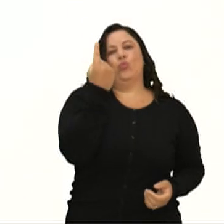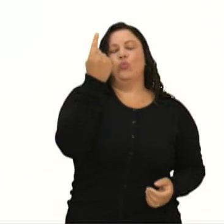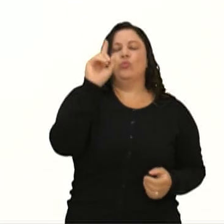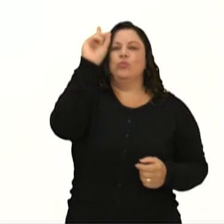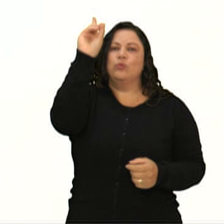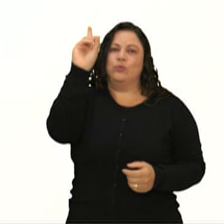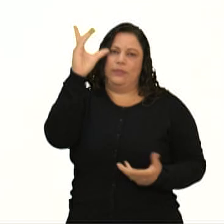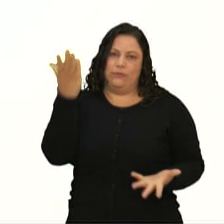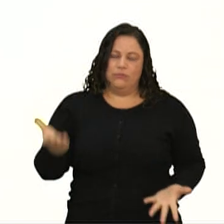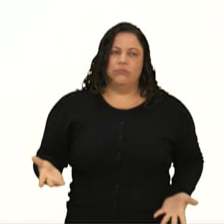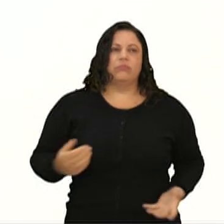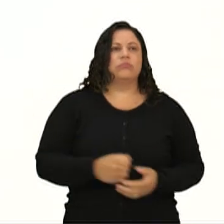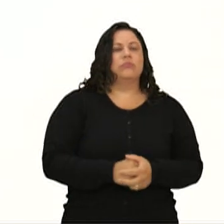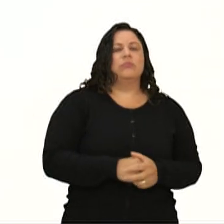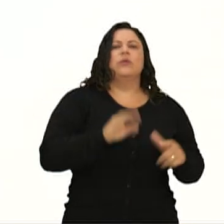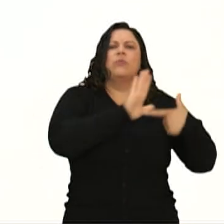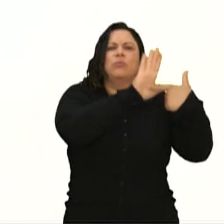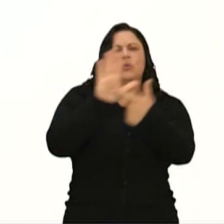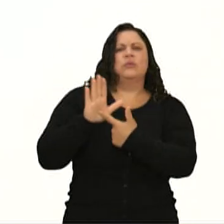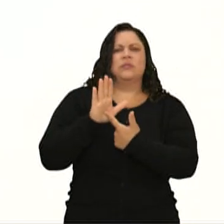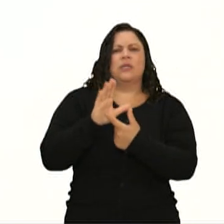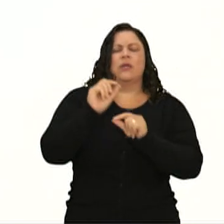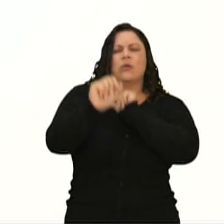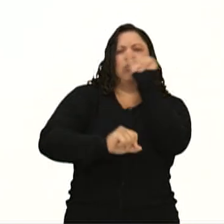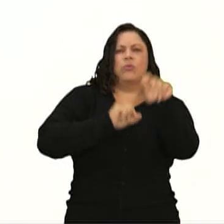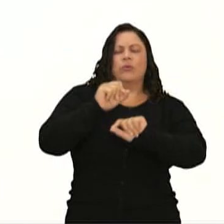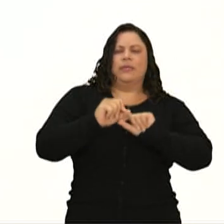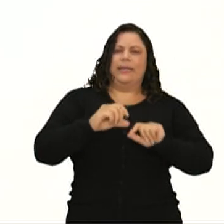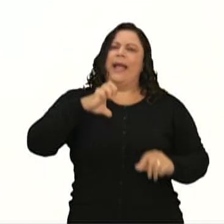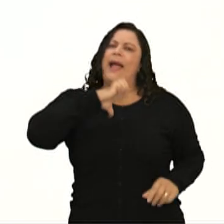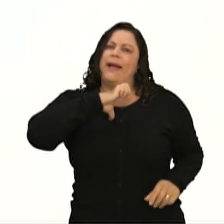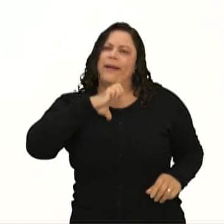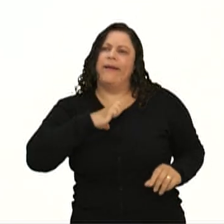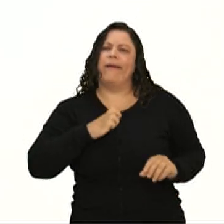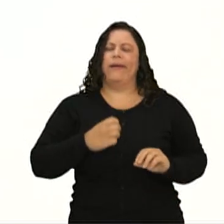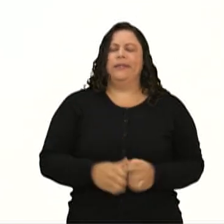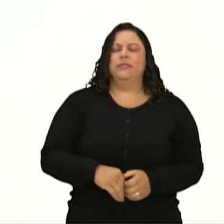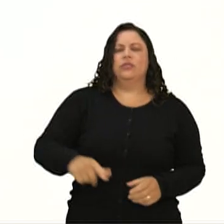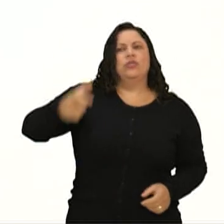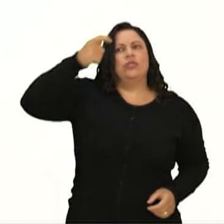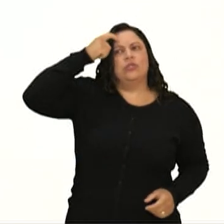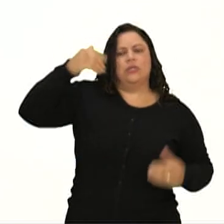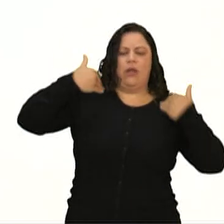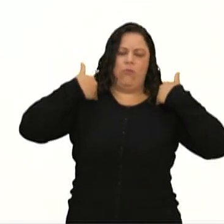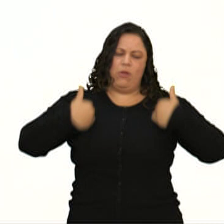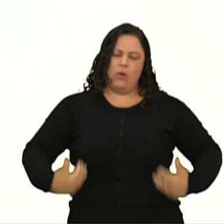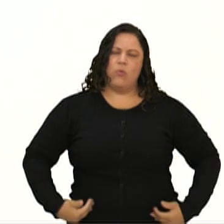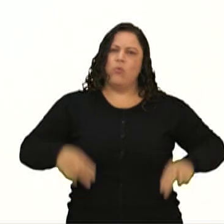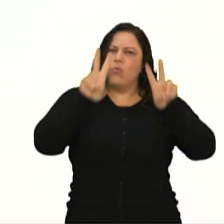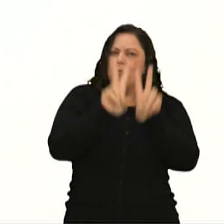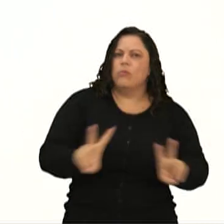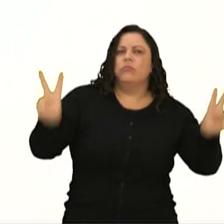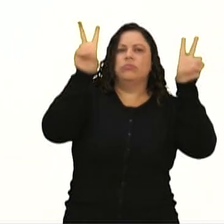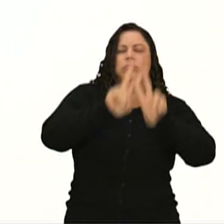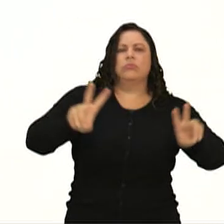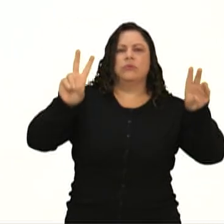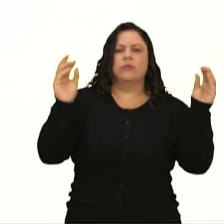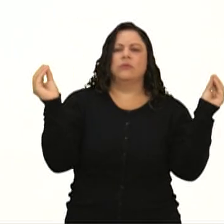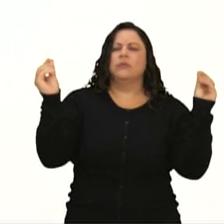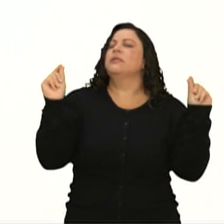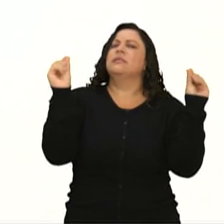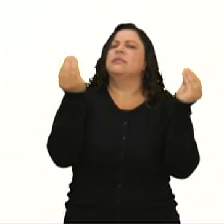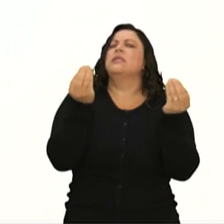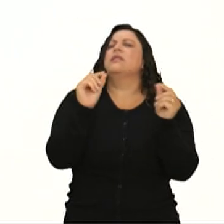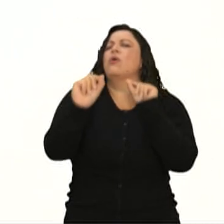demonstrar como os princípios éticos e valores morais existentes nas culturas judaicas, cristãs e muçulmanas estão presentes em quase todas as